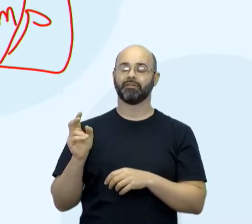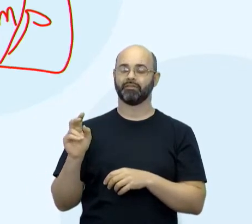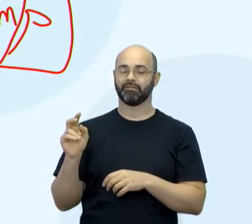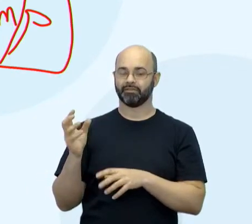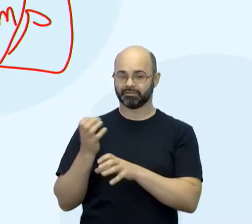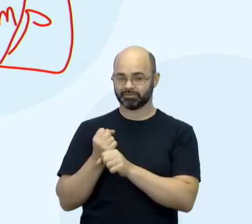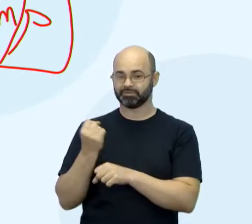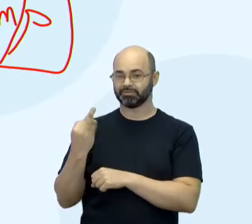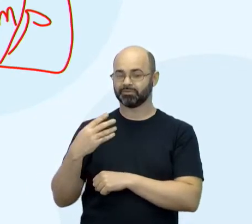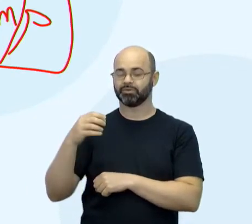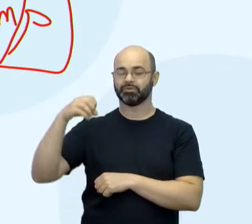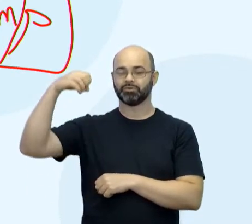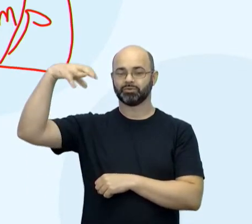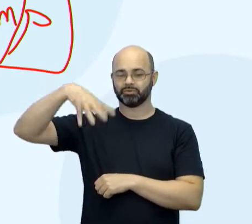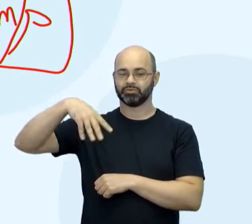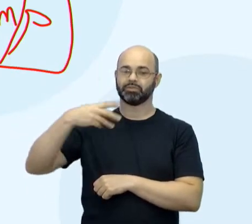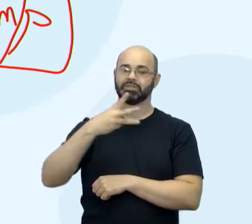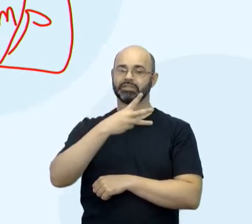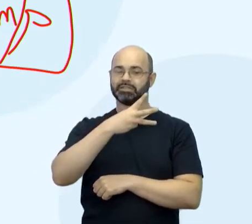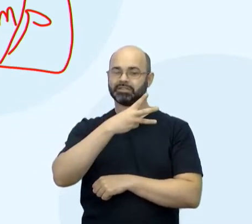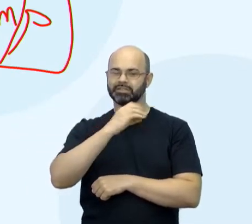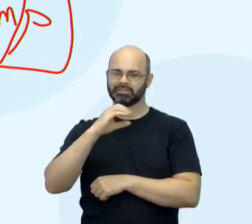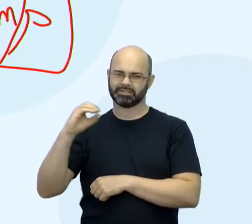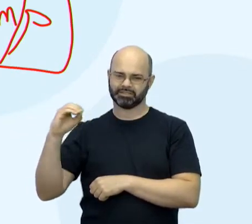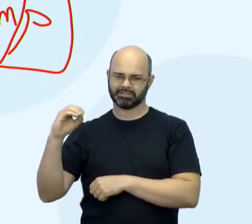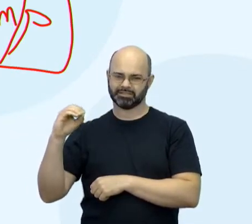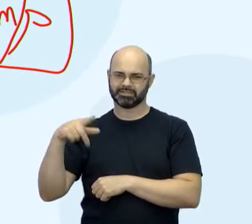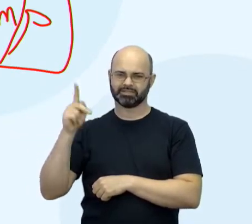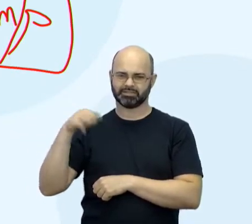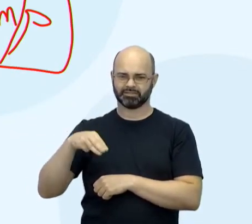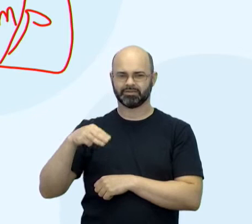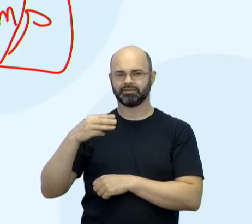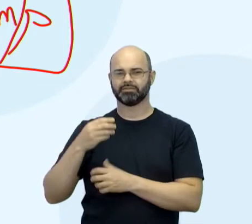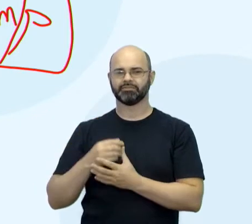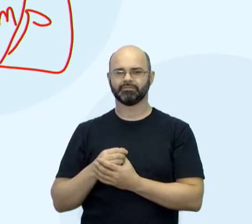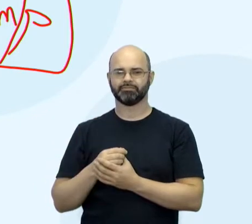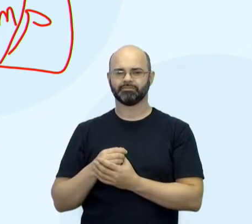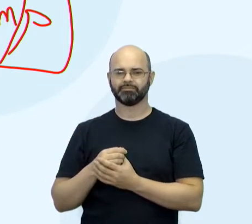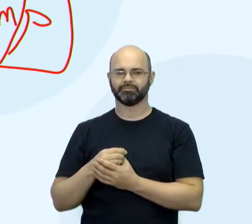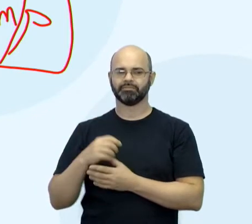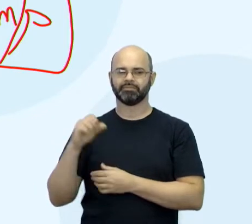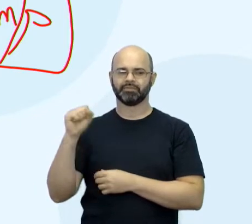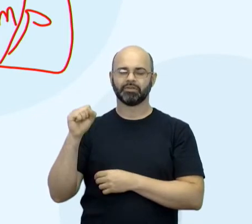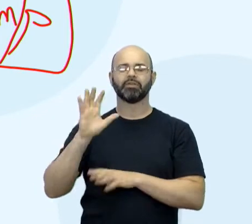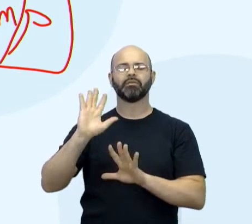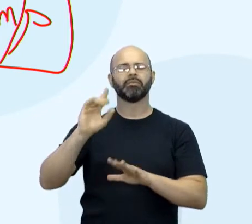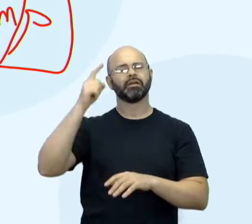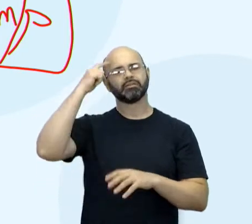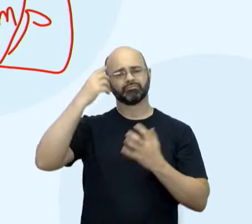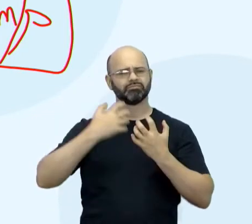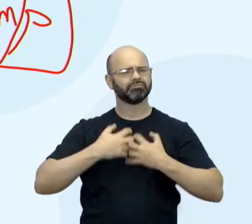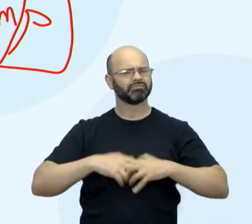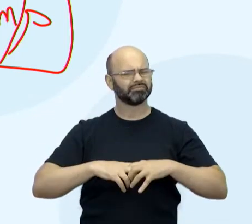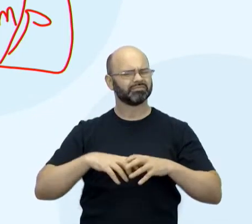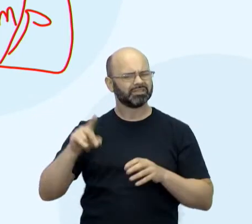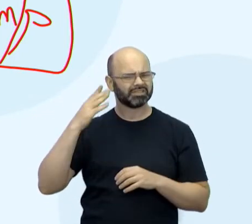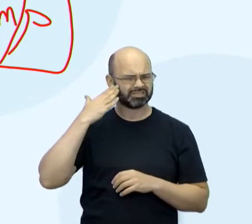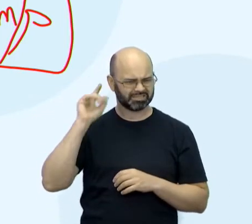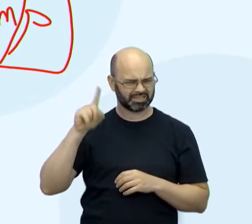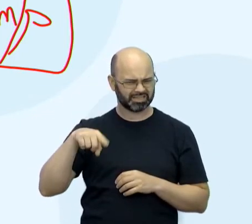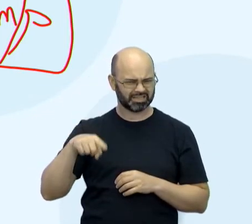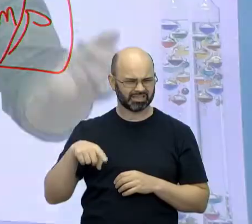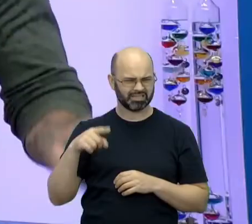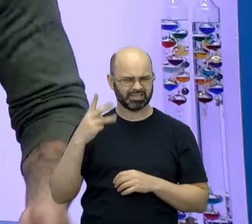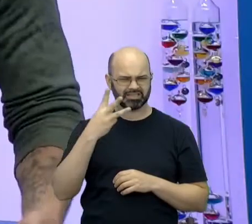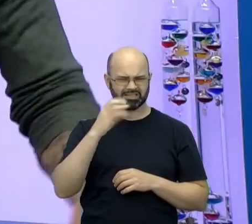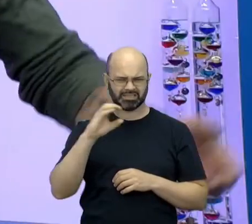300 mil km por segundo, ou 3 vezes 10 na oitava metros por segundo. Ah, Giba, é daí que vem aquele valor de 300